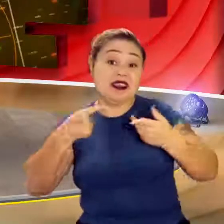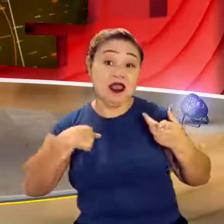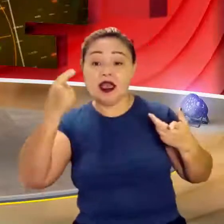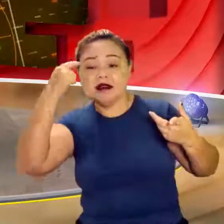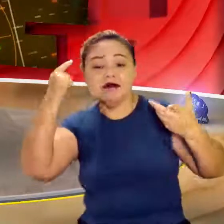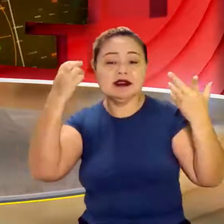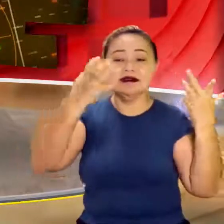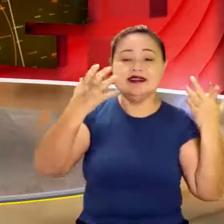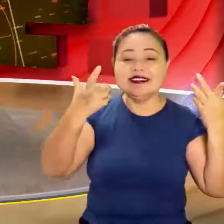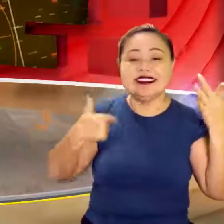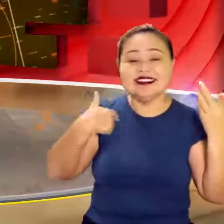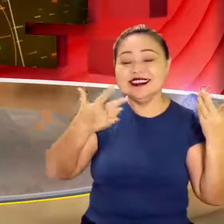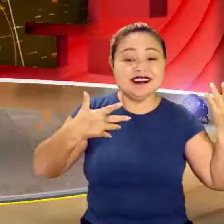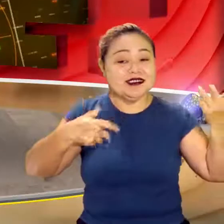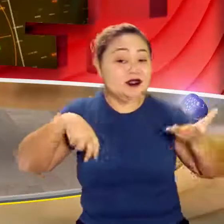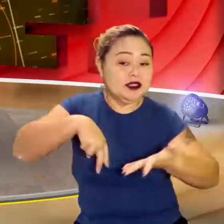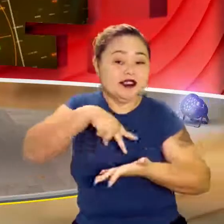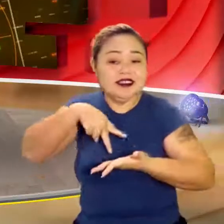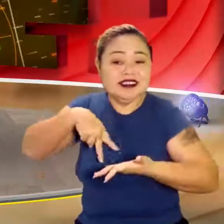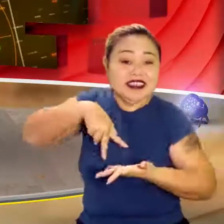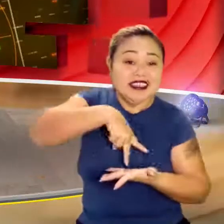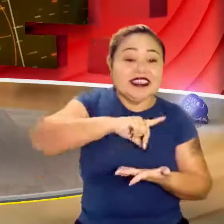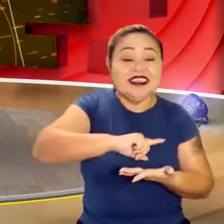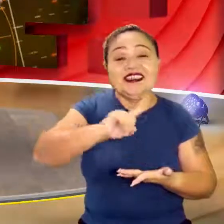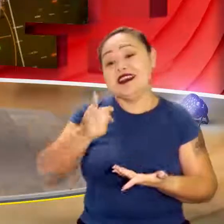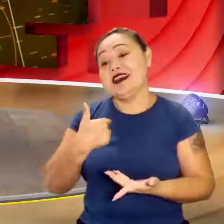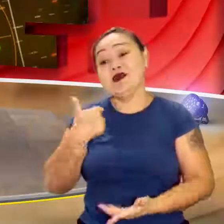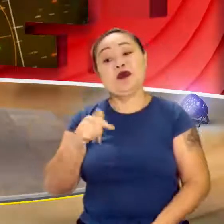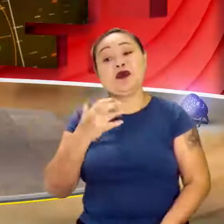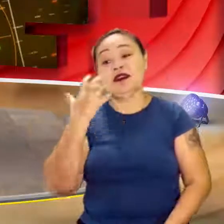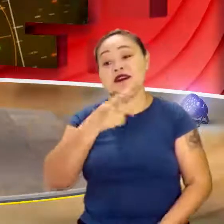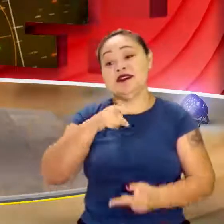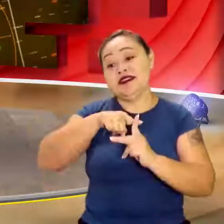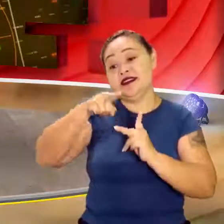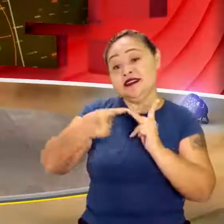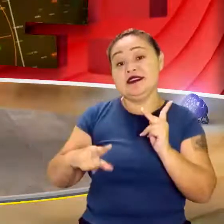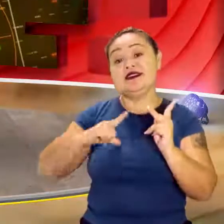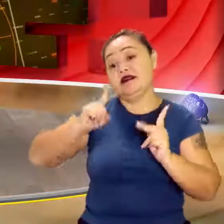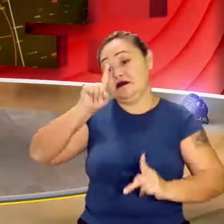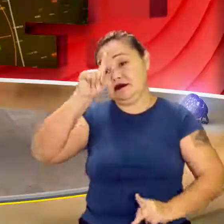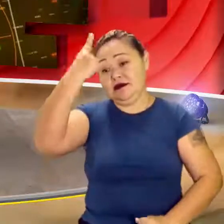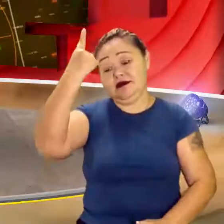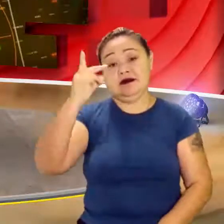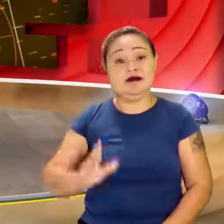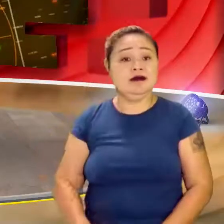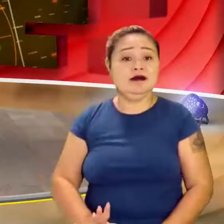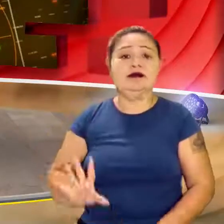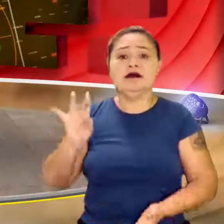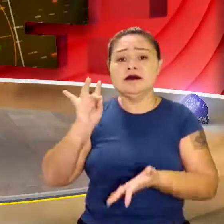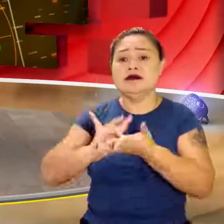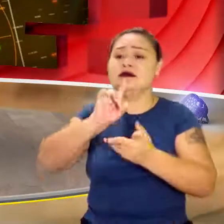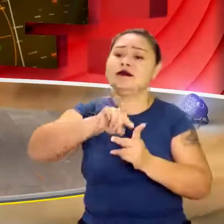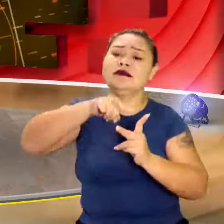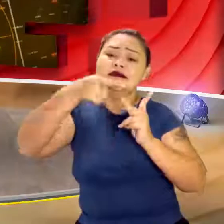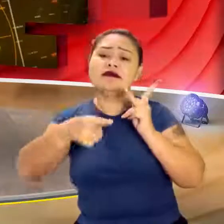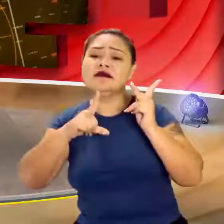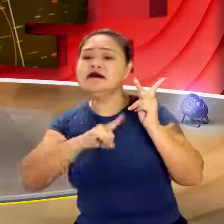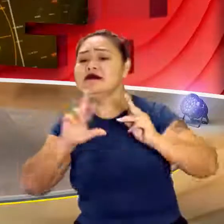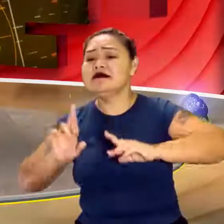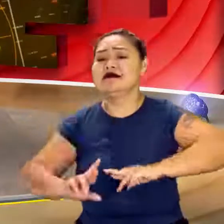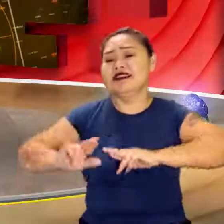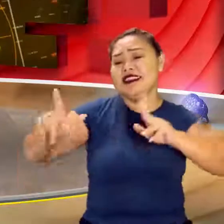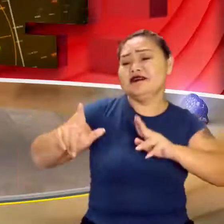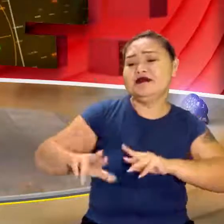logo que é música, né? Tem que... Não, é que a gente não tem música de radiciação, nós vamos ter que criar, né? Na radiciação é